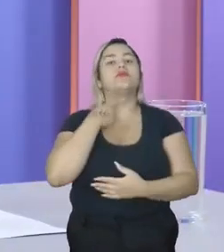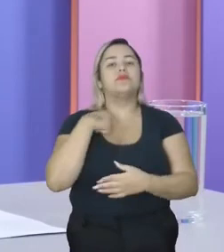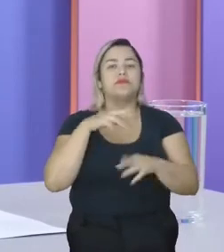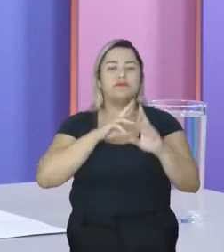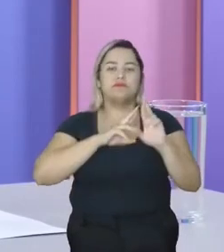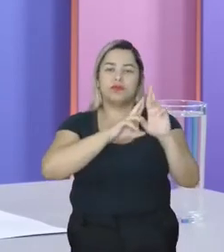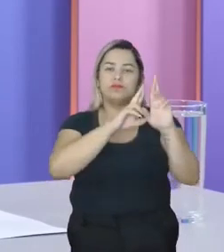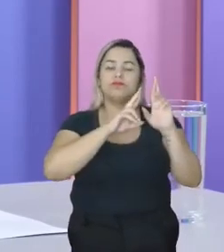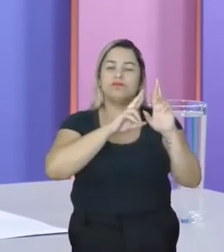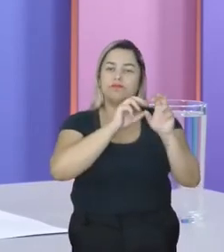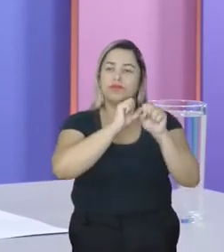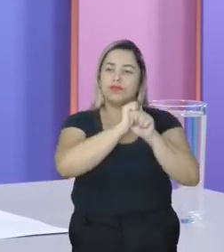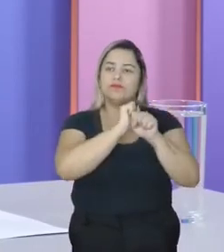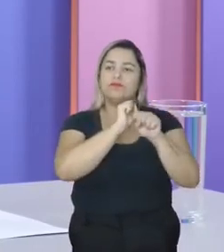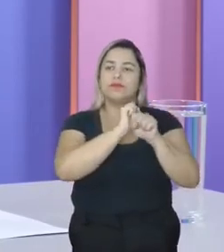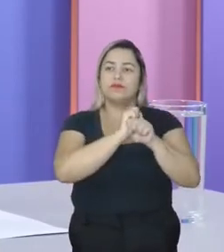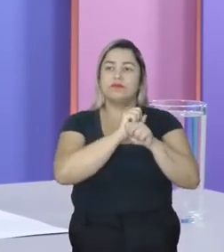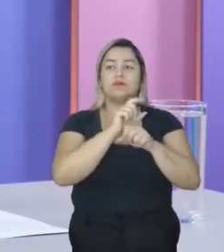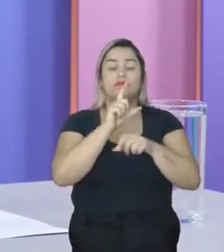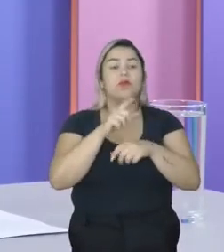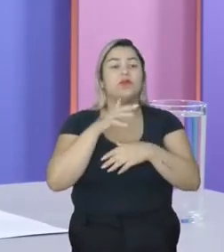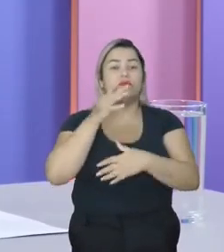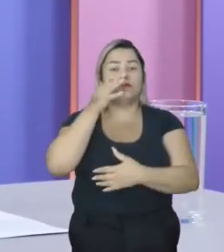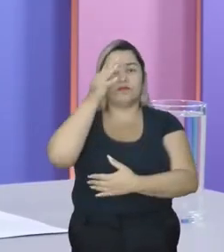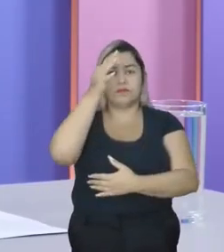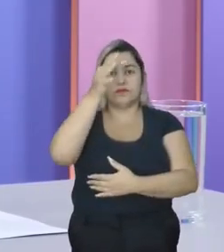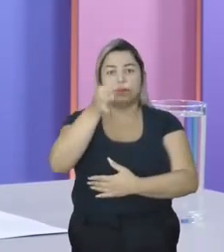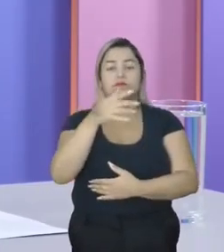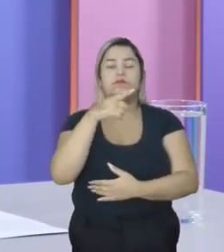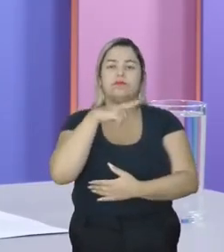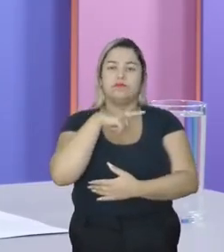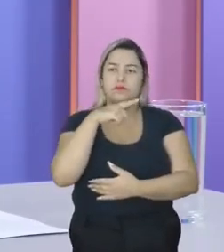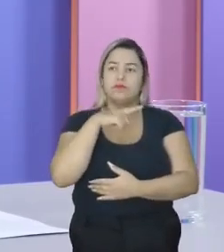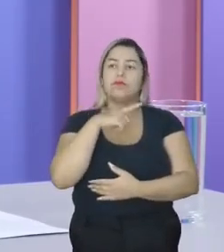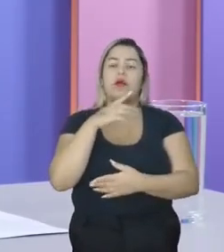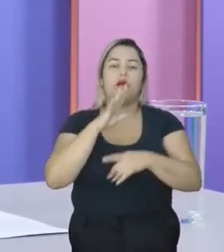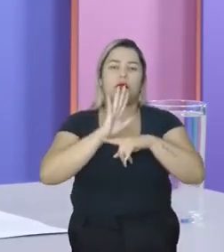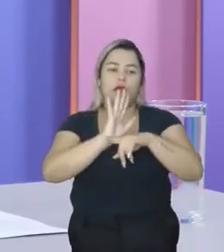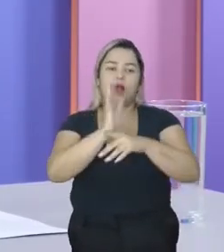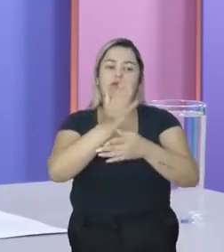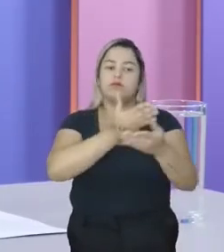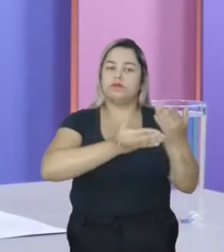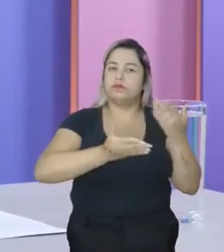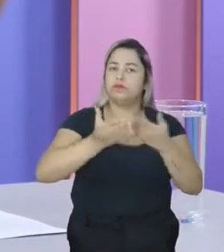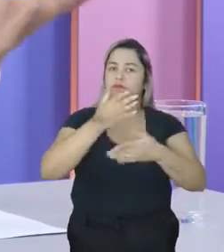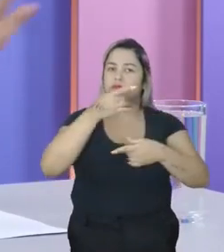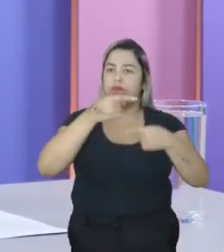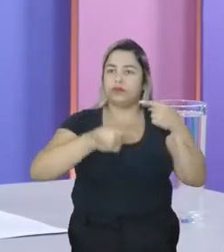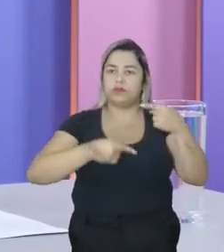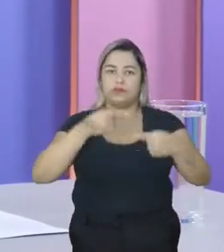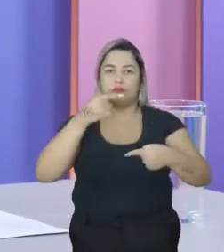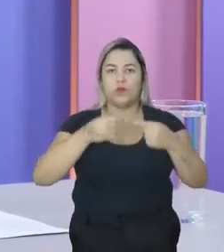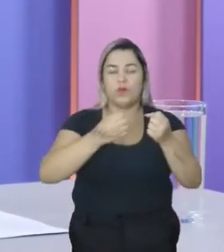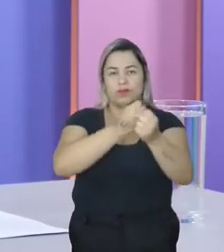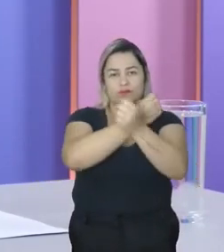vocês também, e espero profundamente ter podido contribuir nesse debate. Um